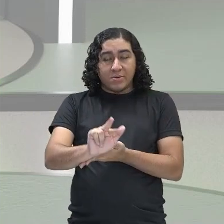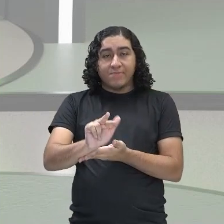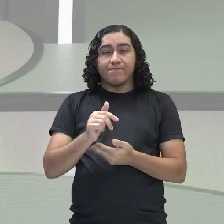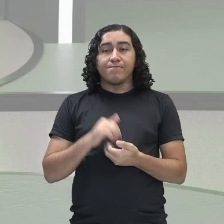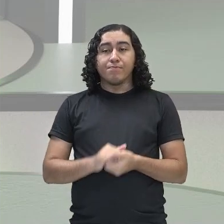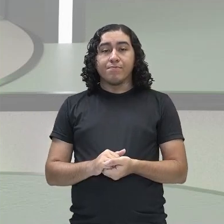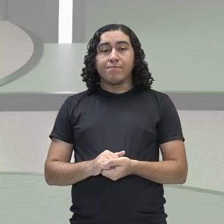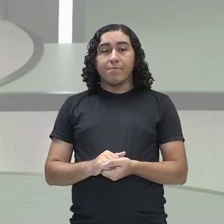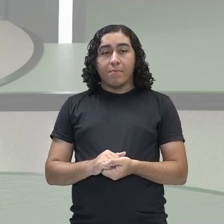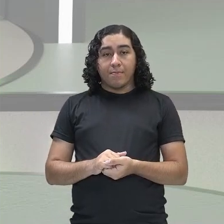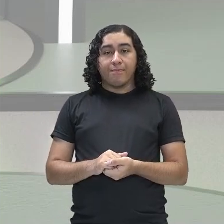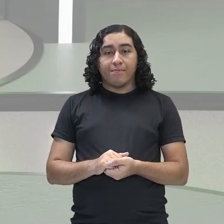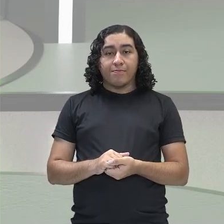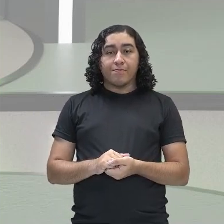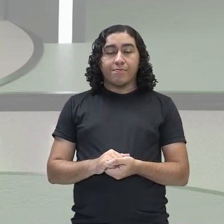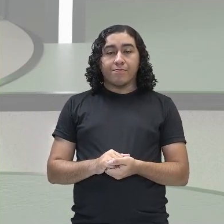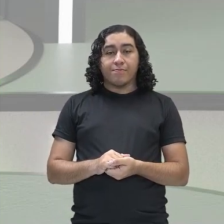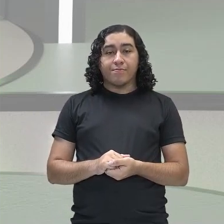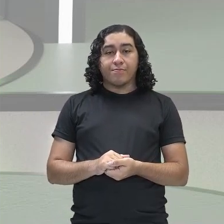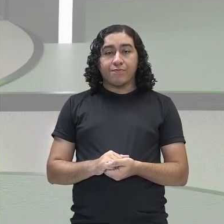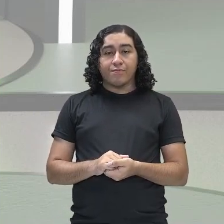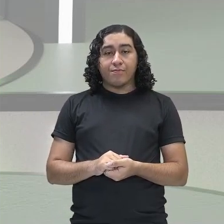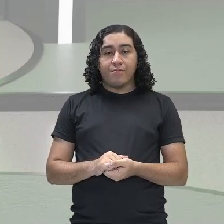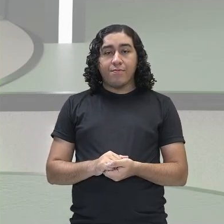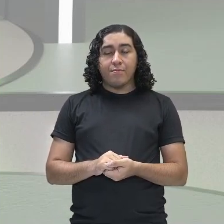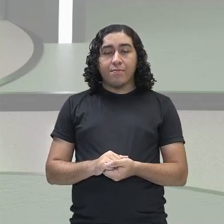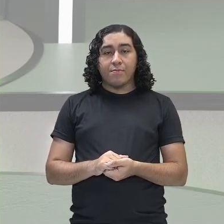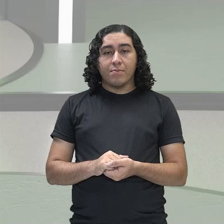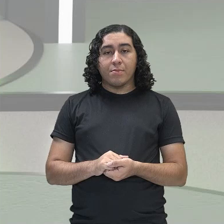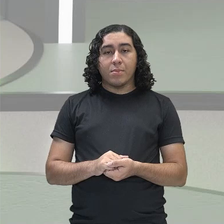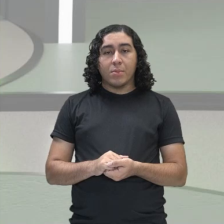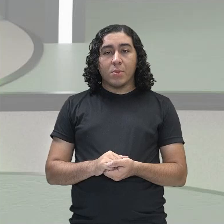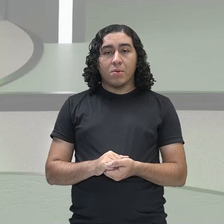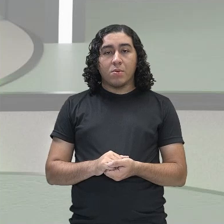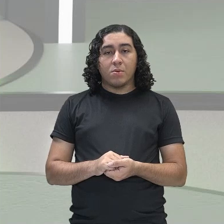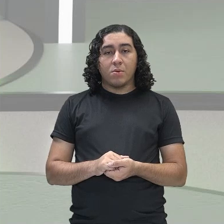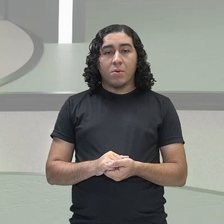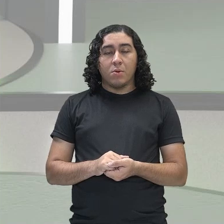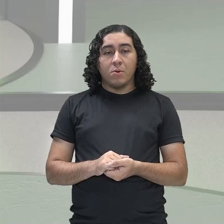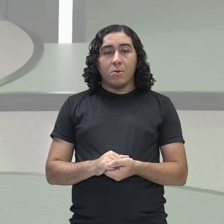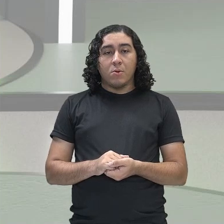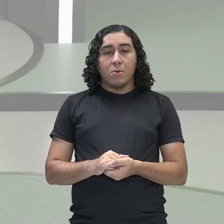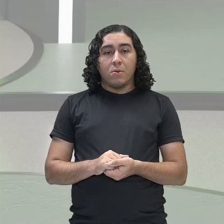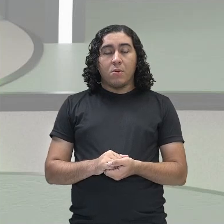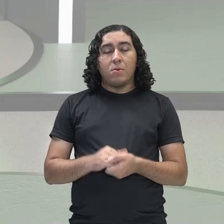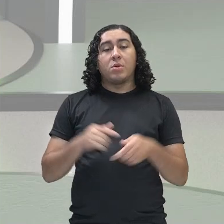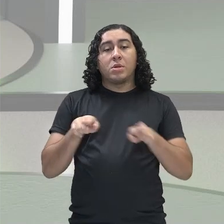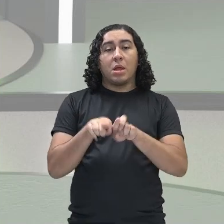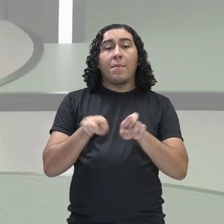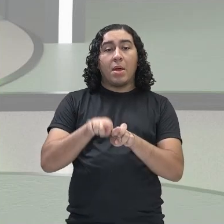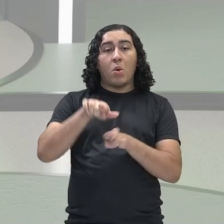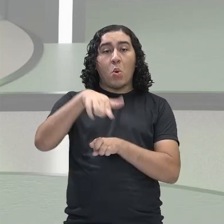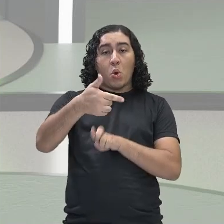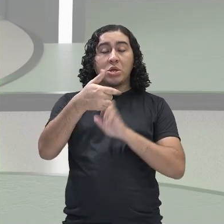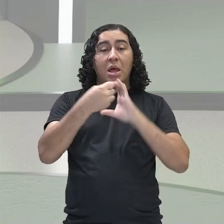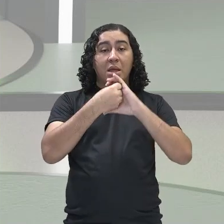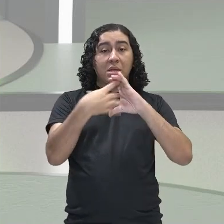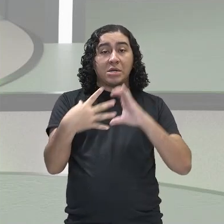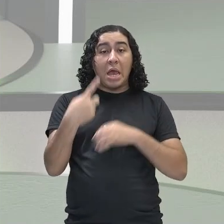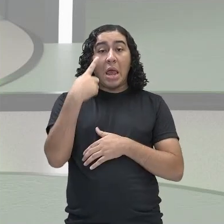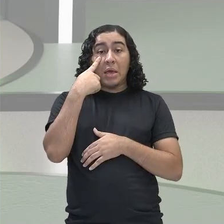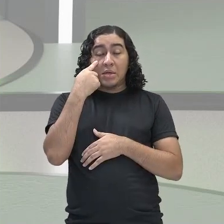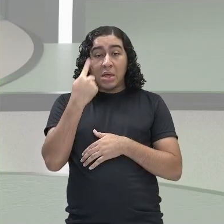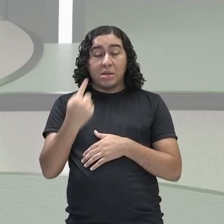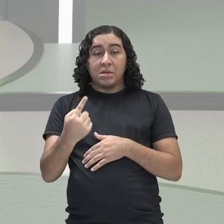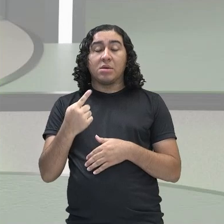vegetação que faz parte do bioma Amazônia. E aí tem uma outra característica bem interessante, é porque